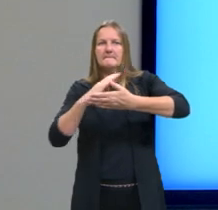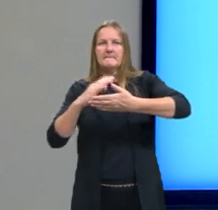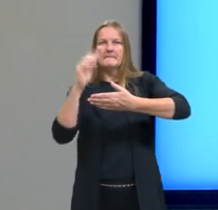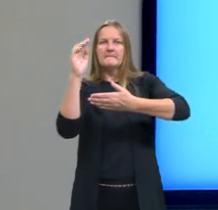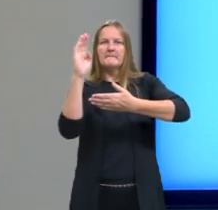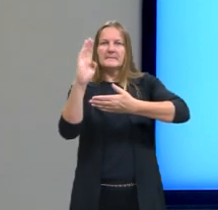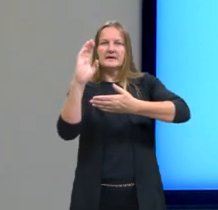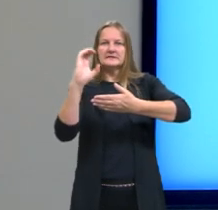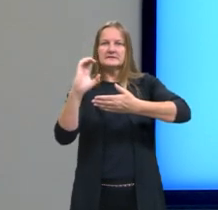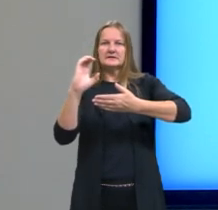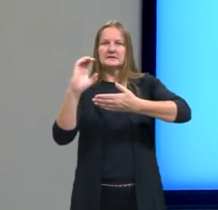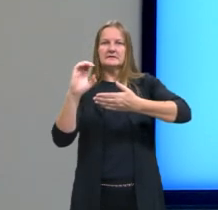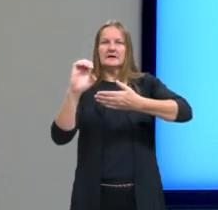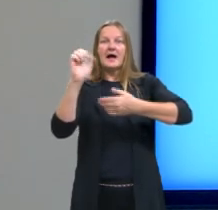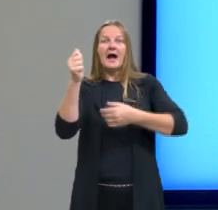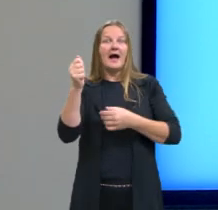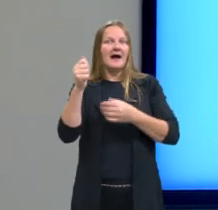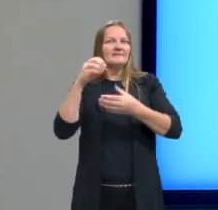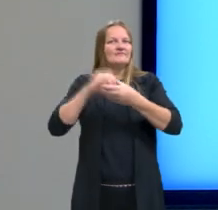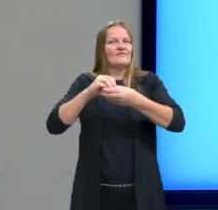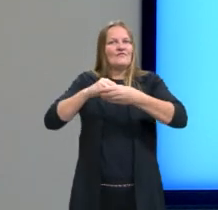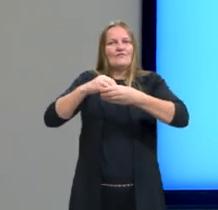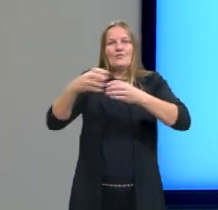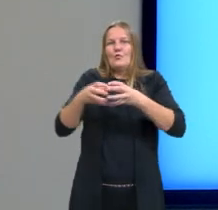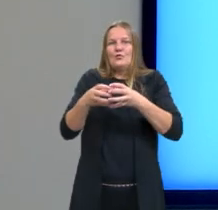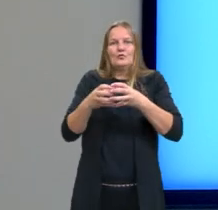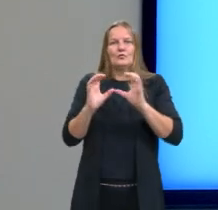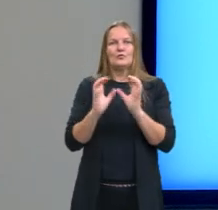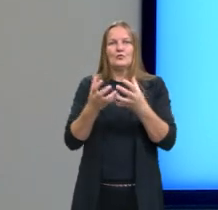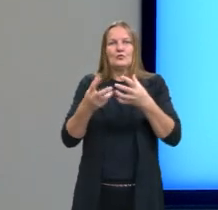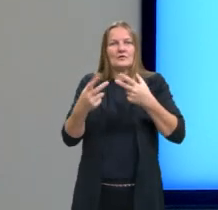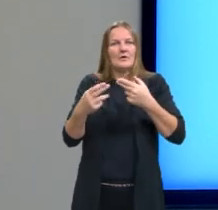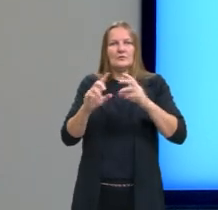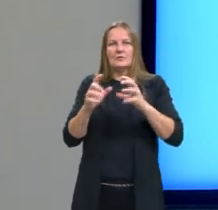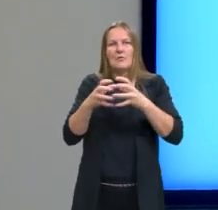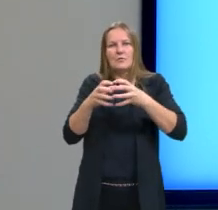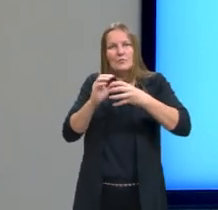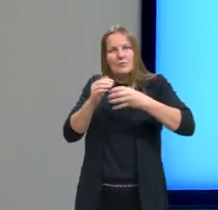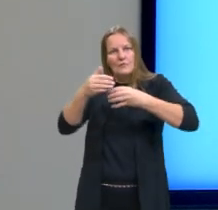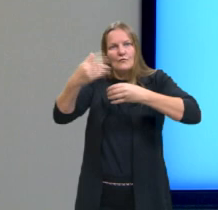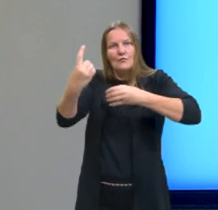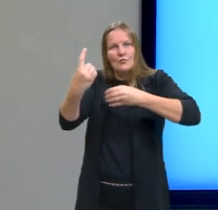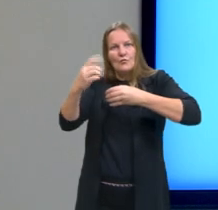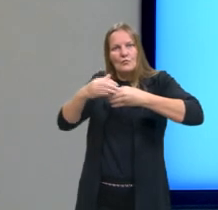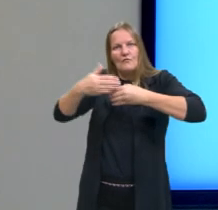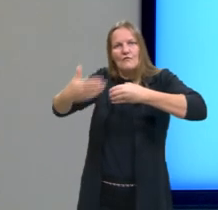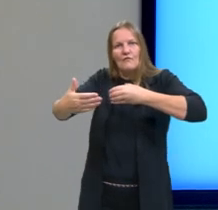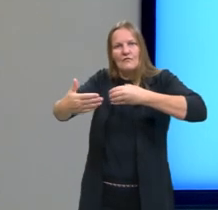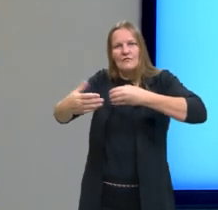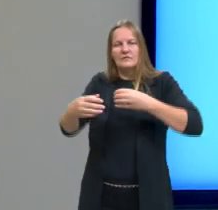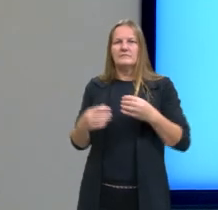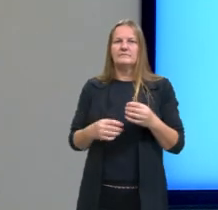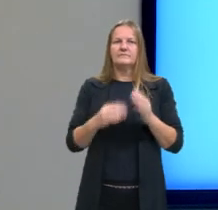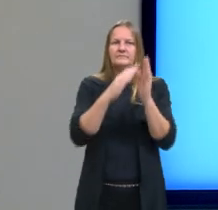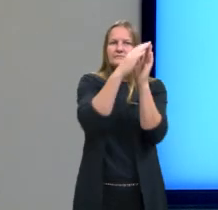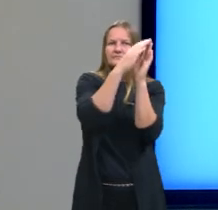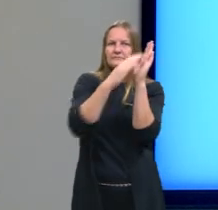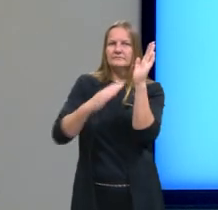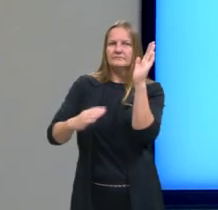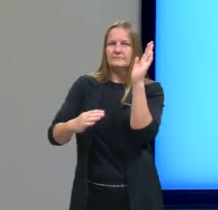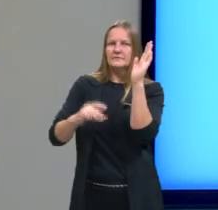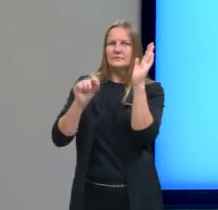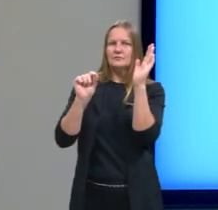especial ficou de fora aqui então uma central comum esse nó Então